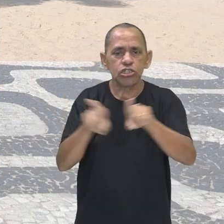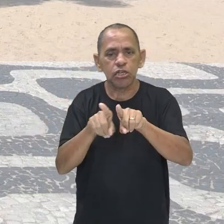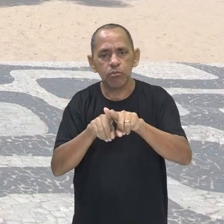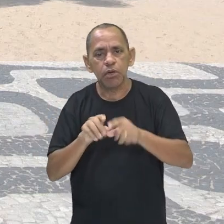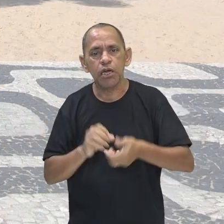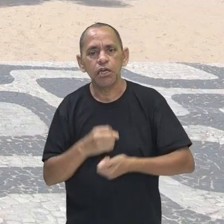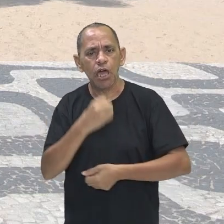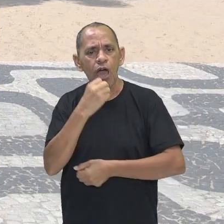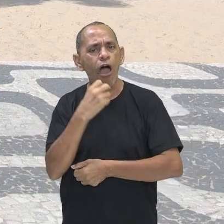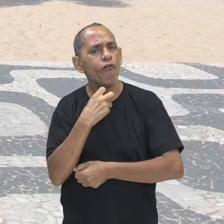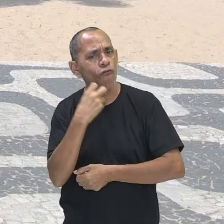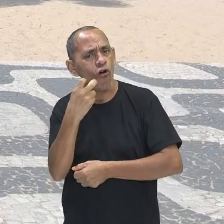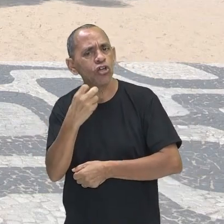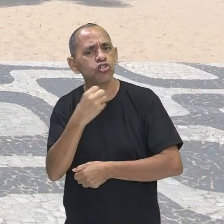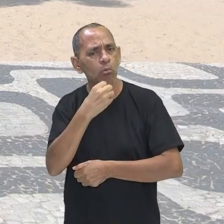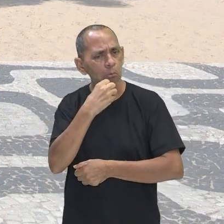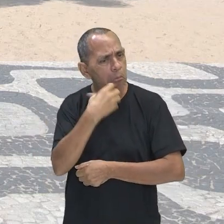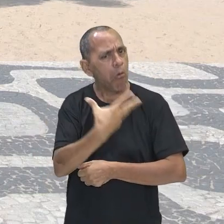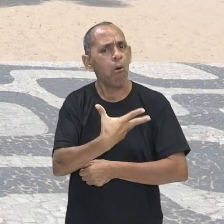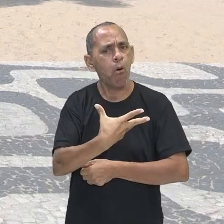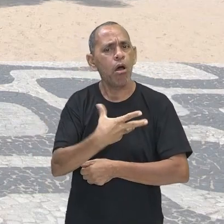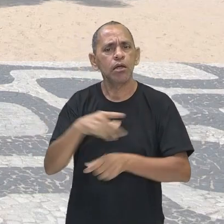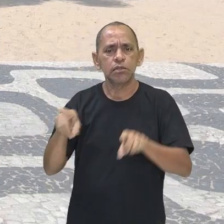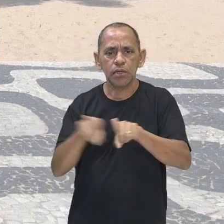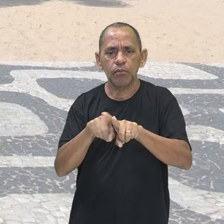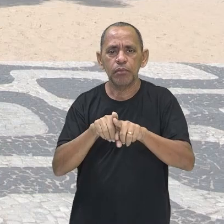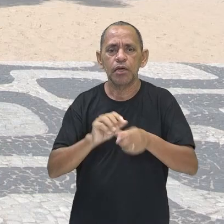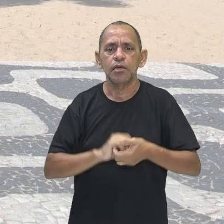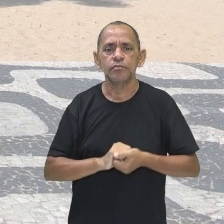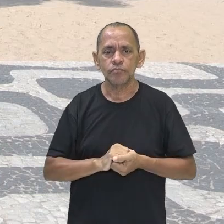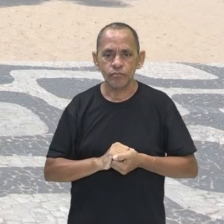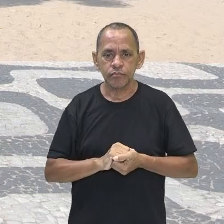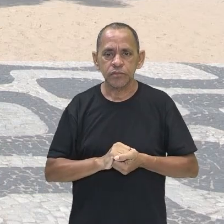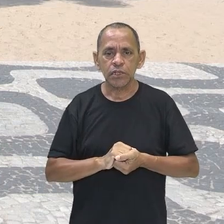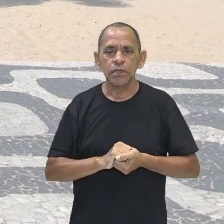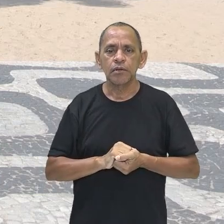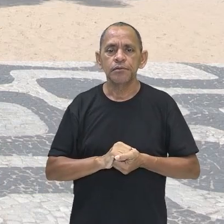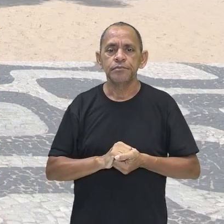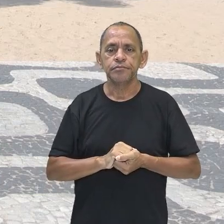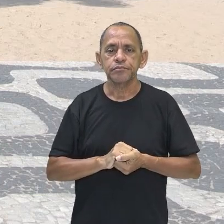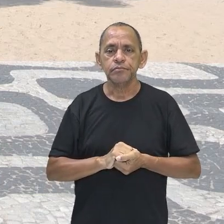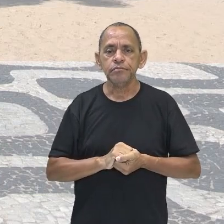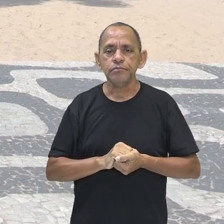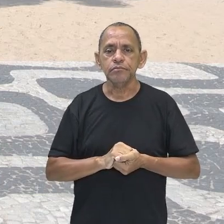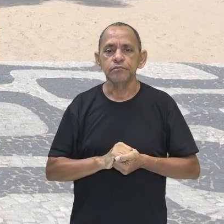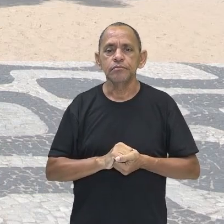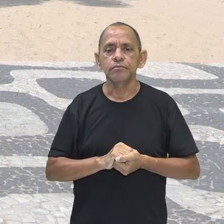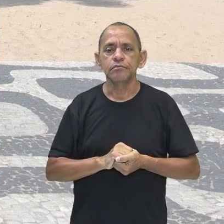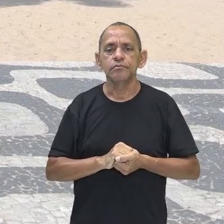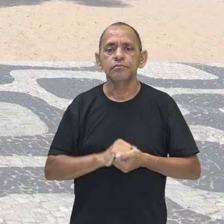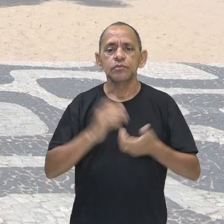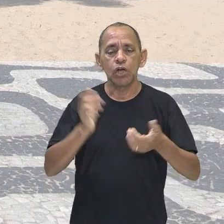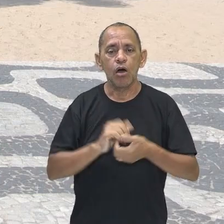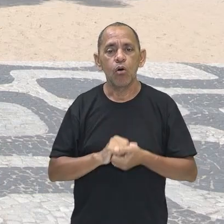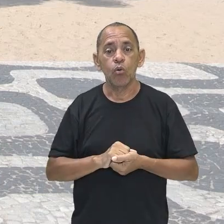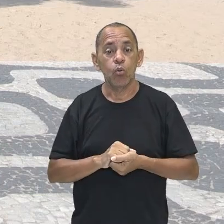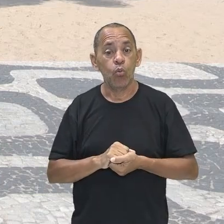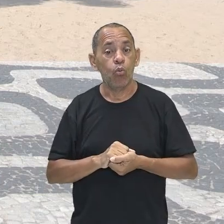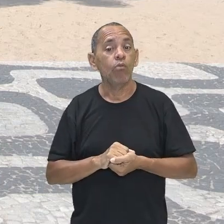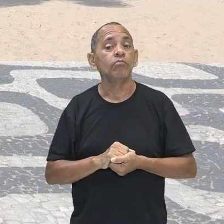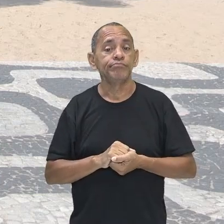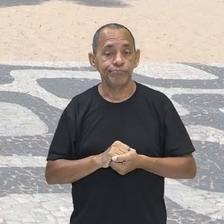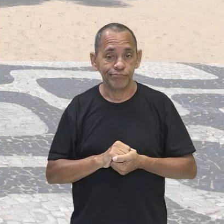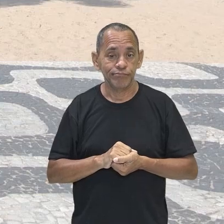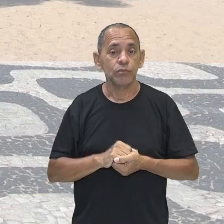pronunciada, a voz também baixa e quase um sussurro, certo? E uma das músicas que nós já vimos que